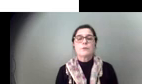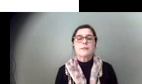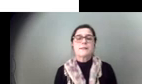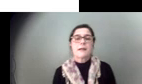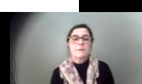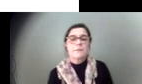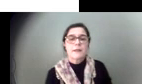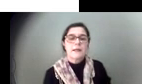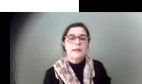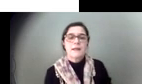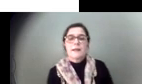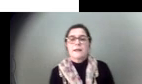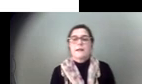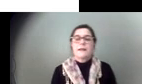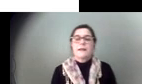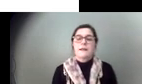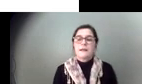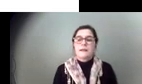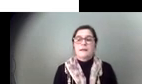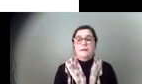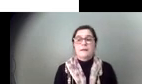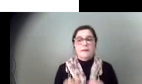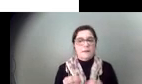vamos começar.